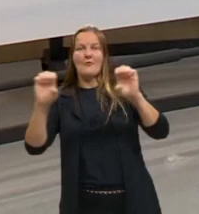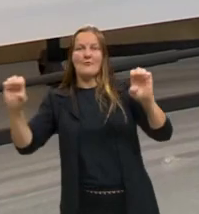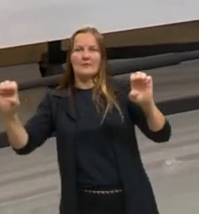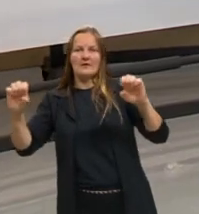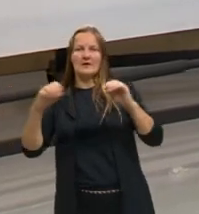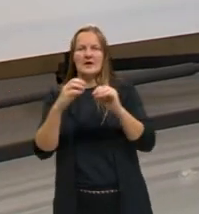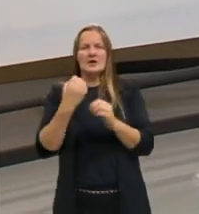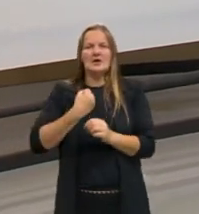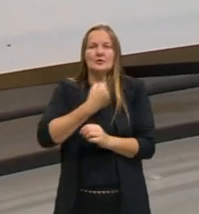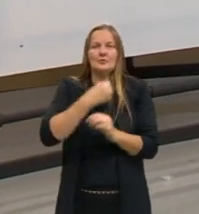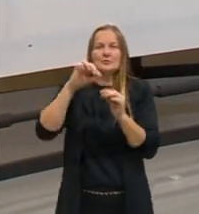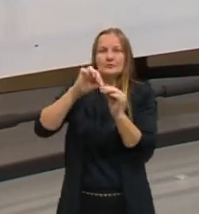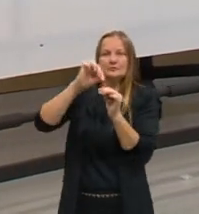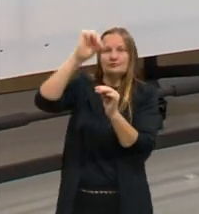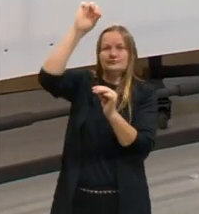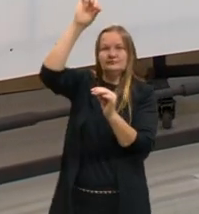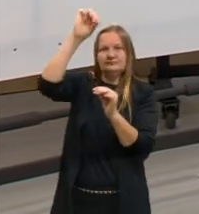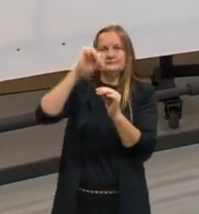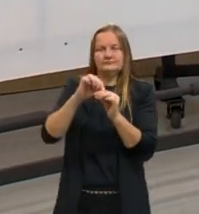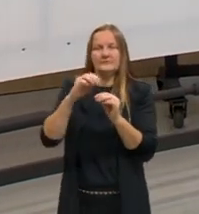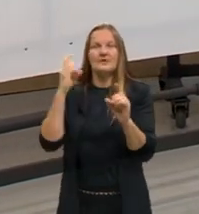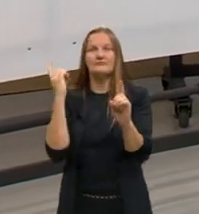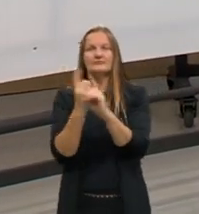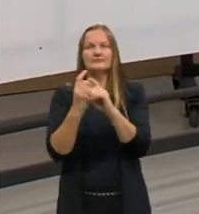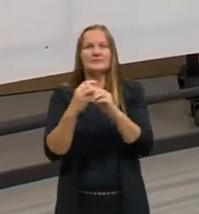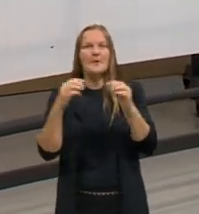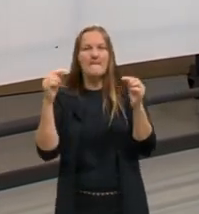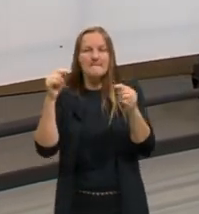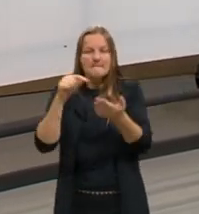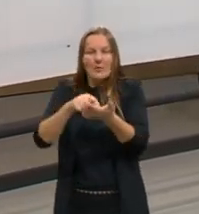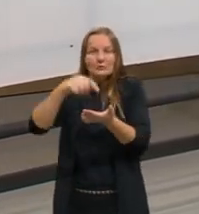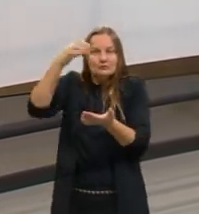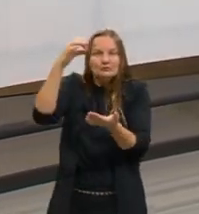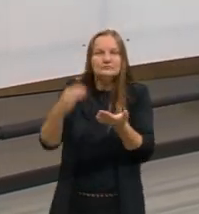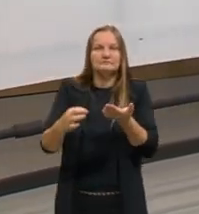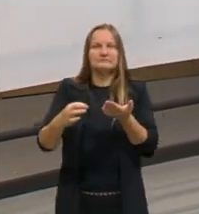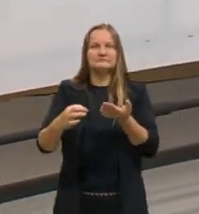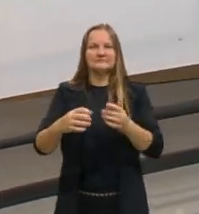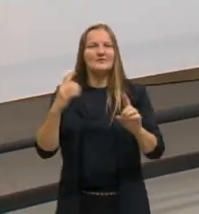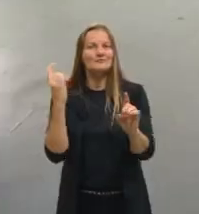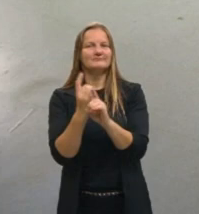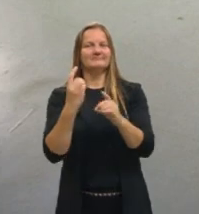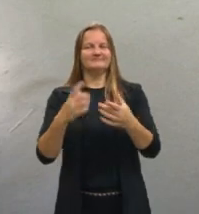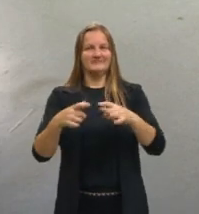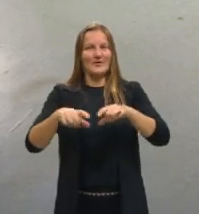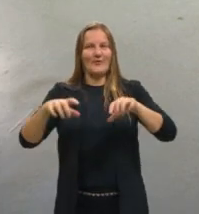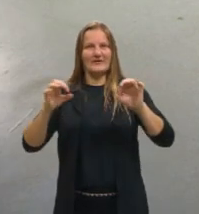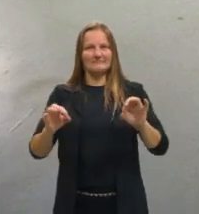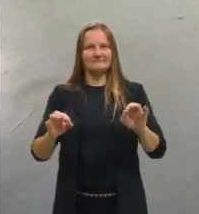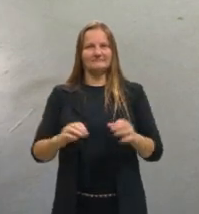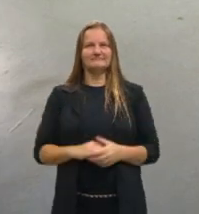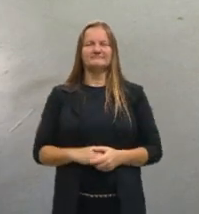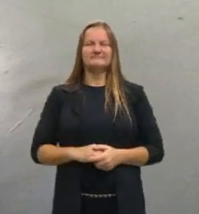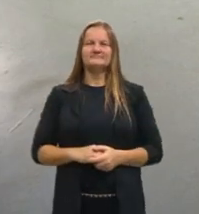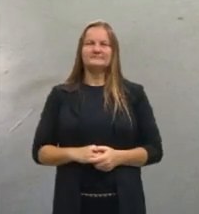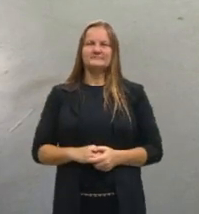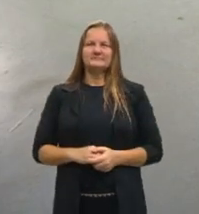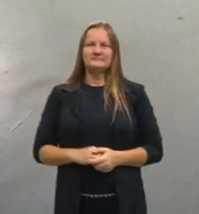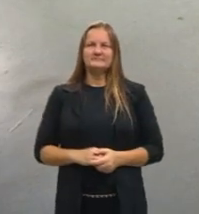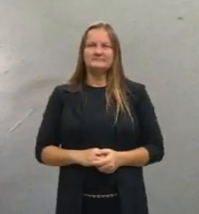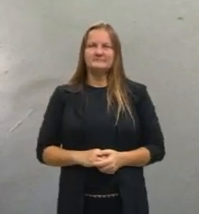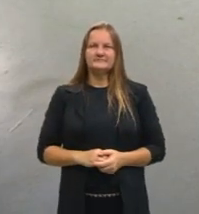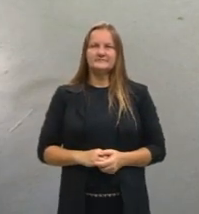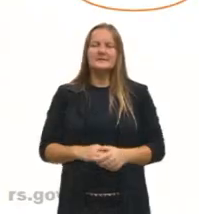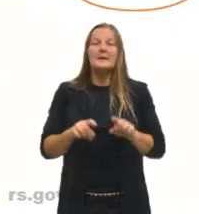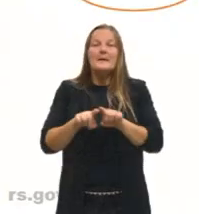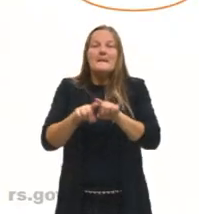certo latitude e longitude eu tenho que cruzar eles para mim saber a localização tá meninos e meninas